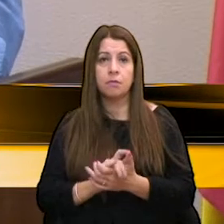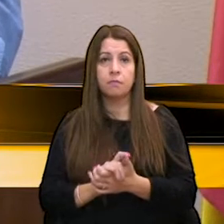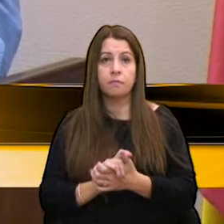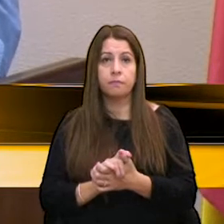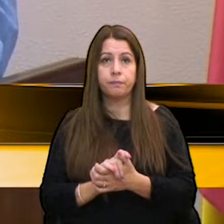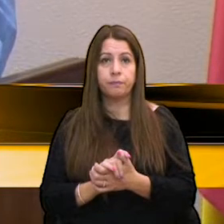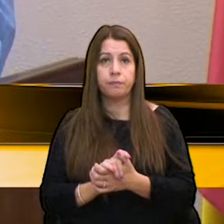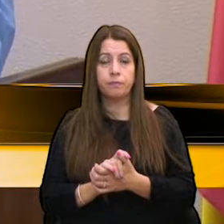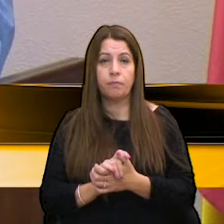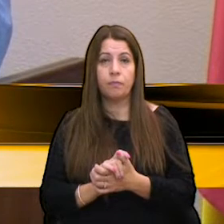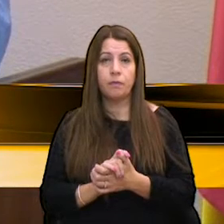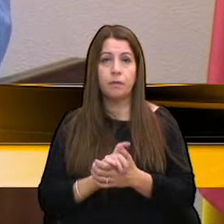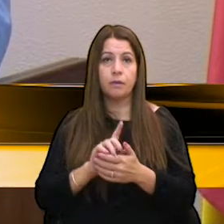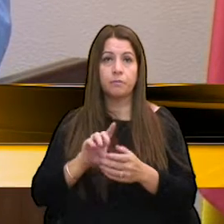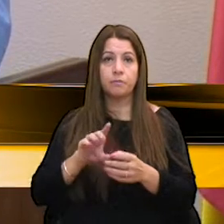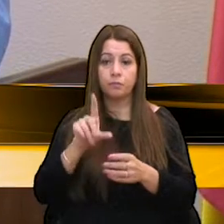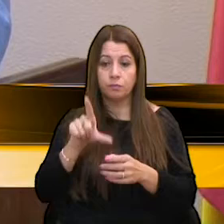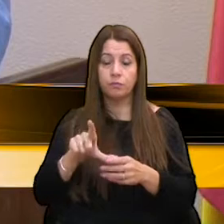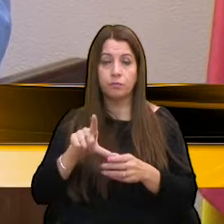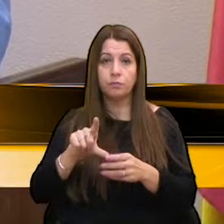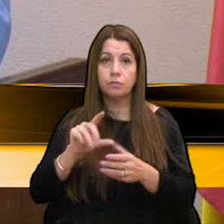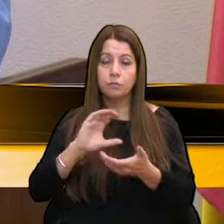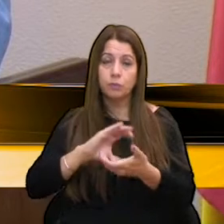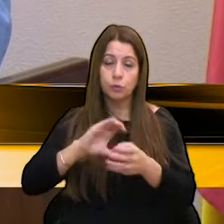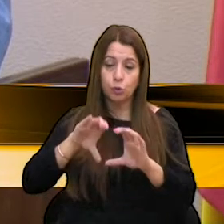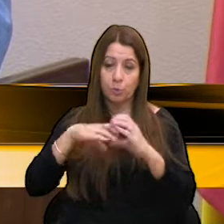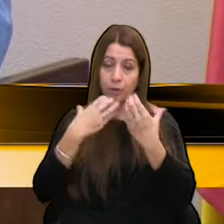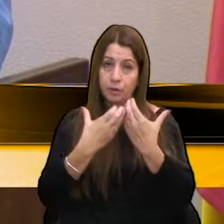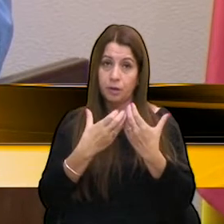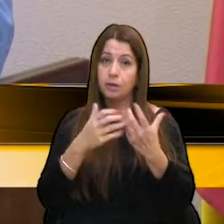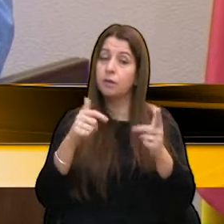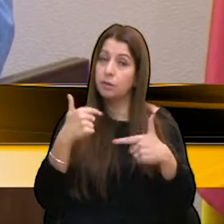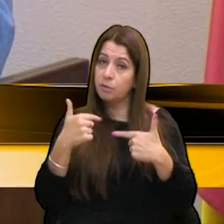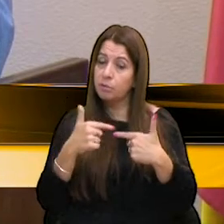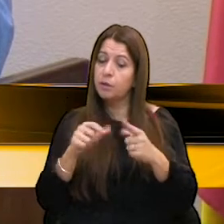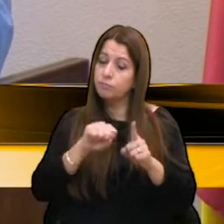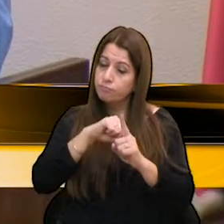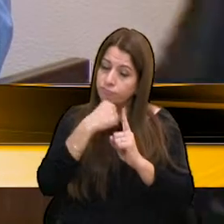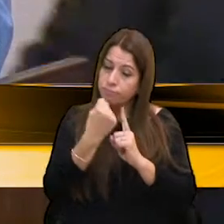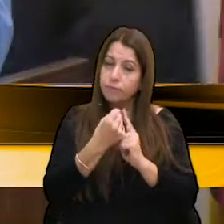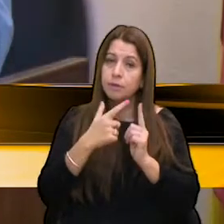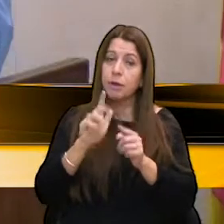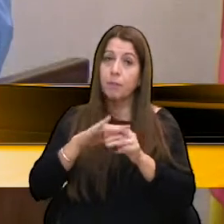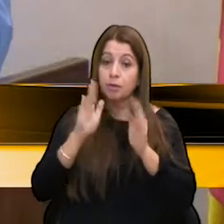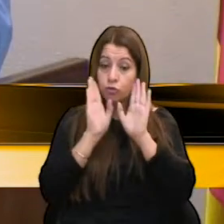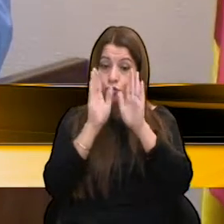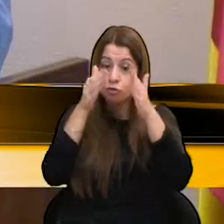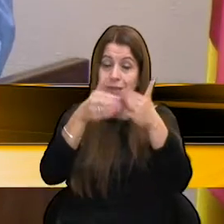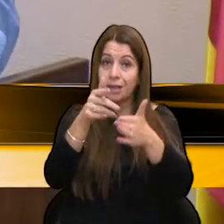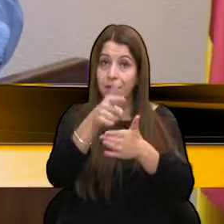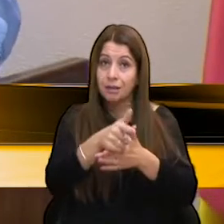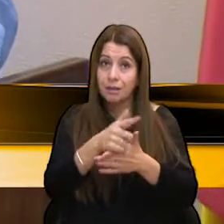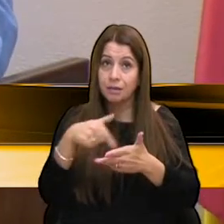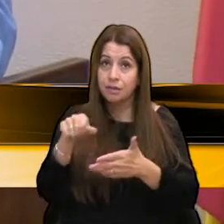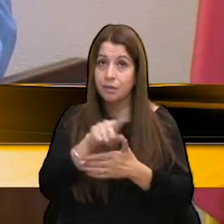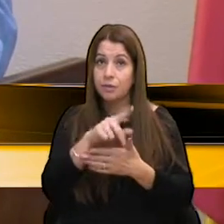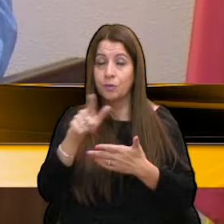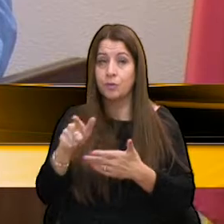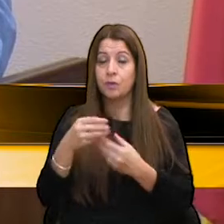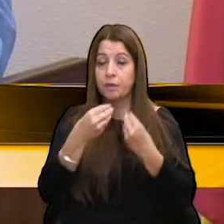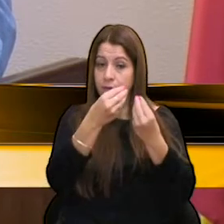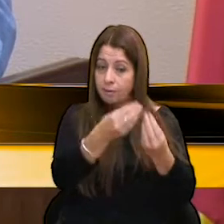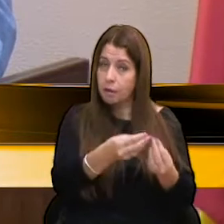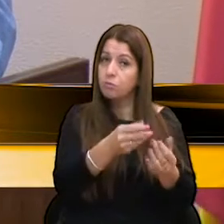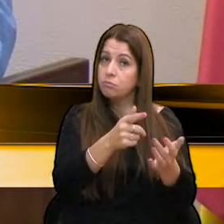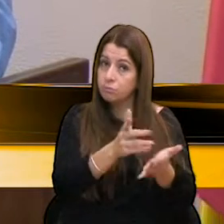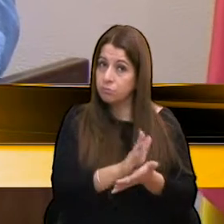especial para essas rádios comunitárias também, que tem um trabalho muito social, mais direto ligado à comunidade. Então, eu entreguei em mãos